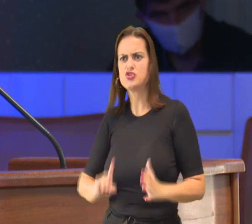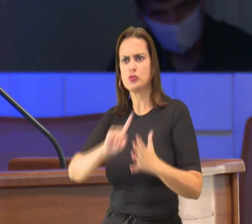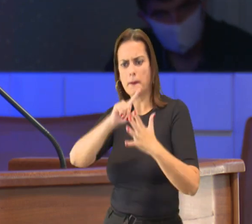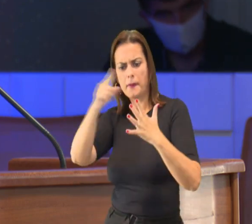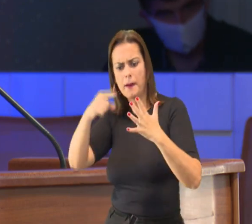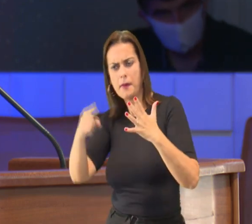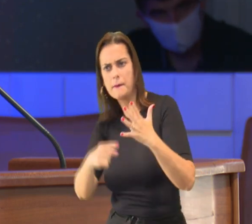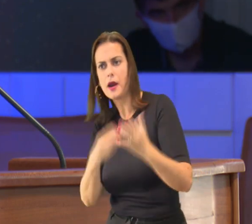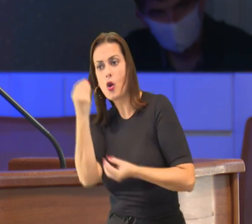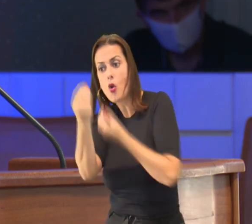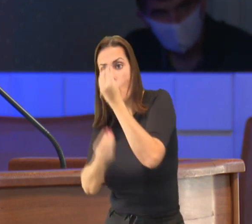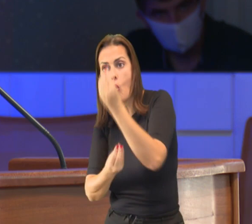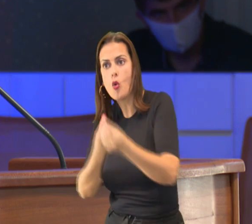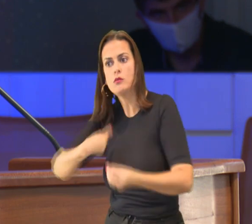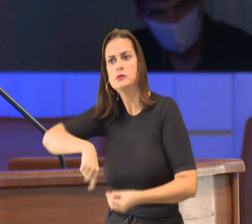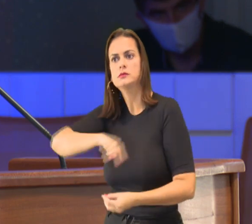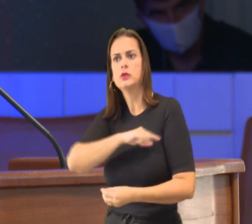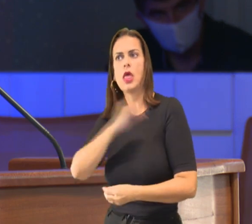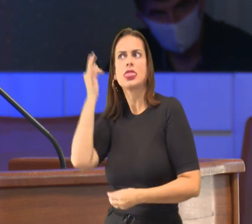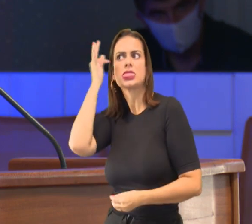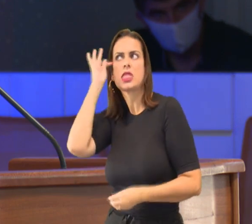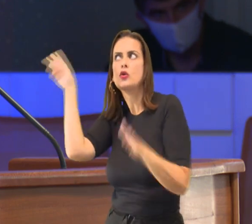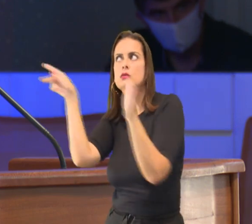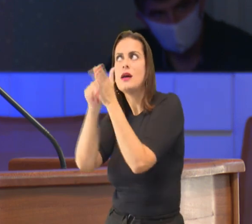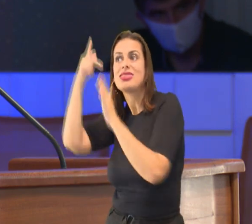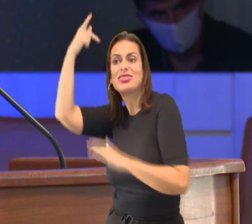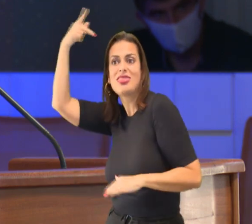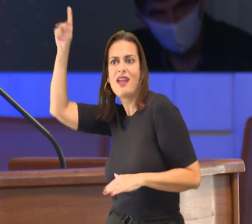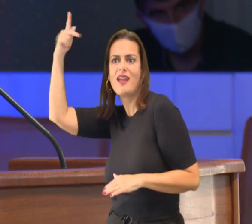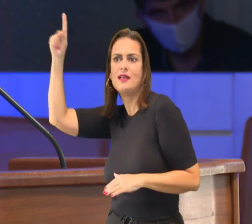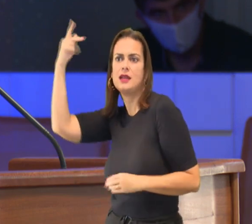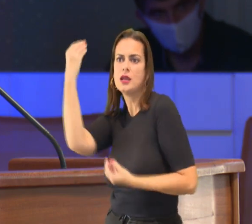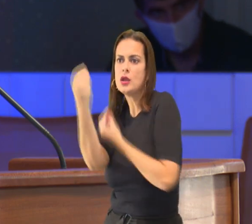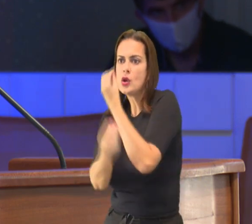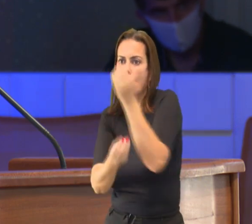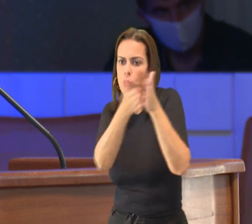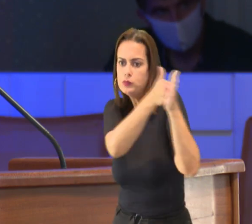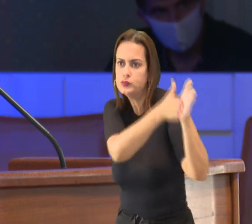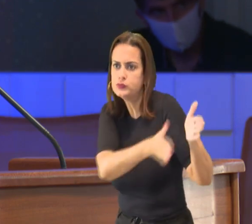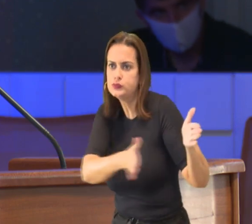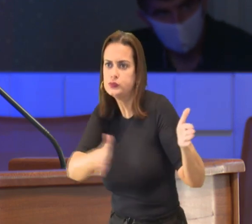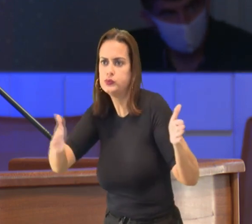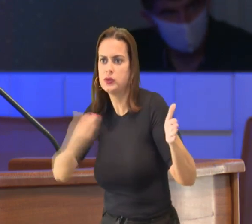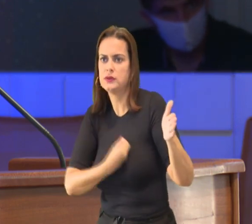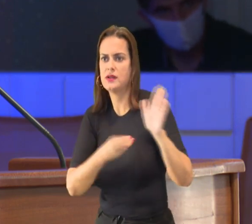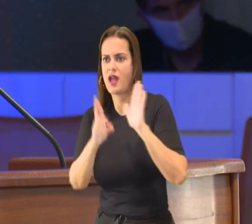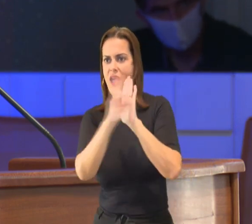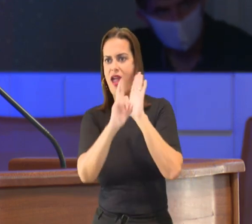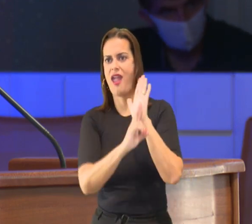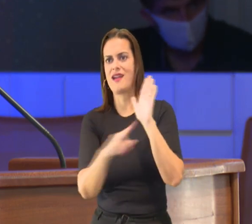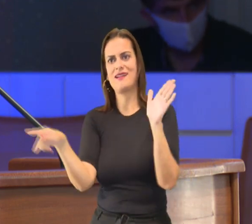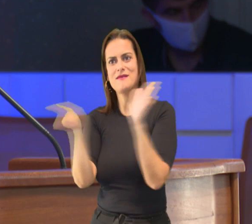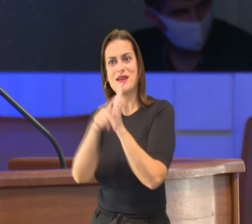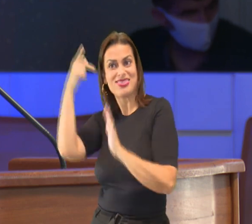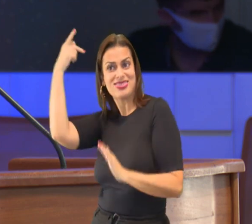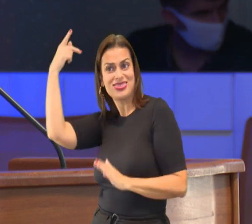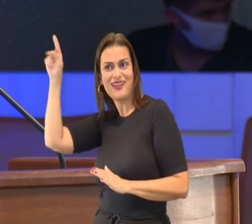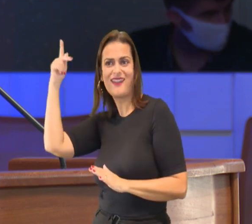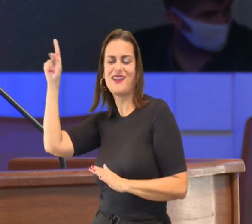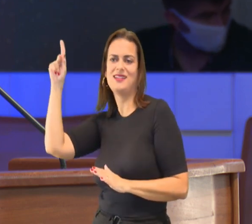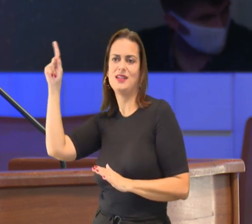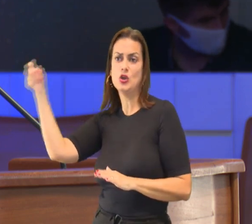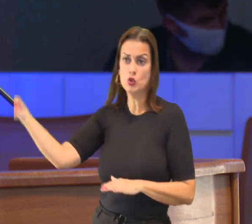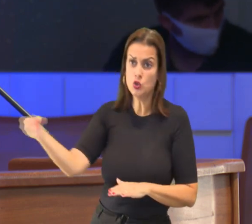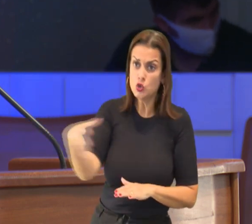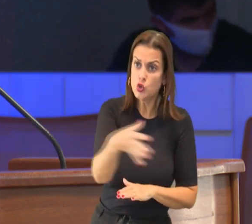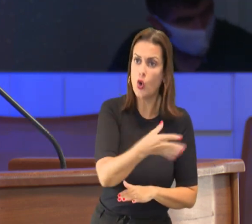nós teológicos, da sua teologia, do andamento da superação das nações vizinhas e do estabelecimento de um novo